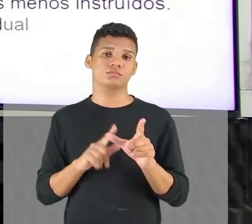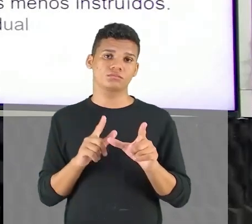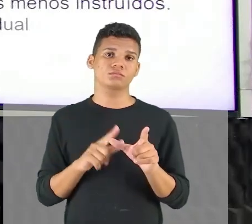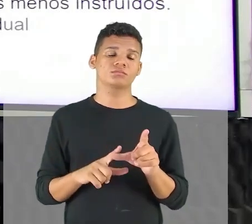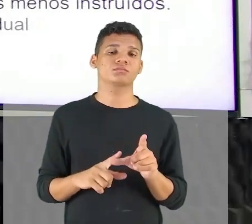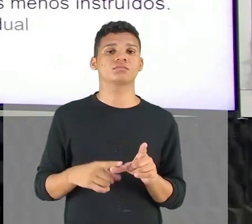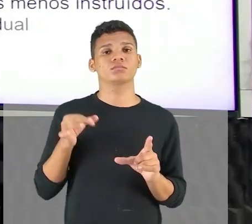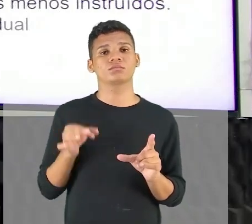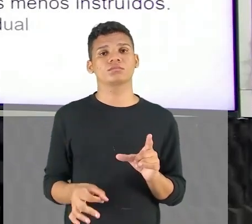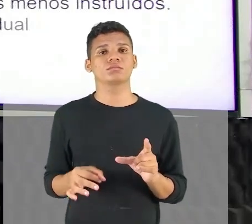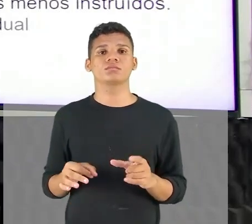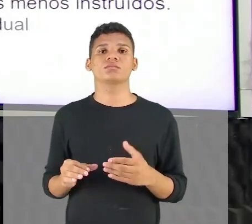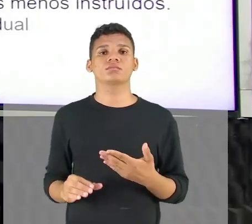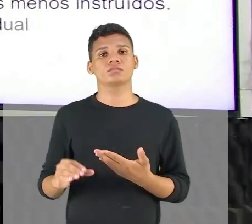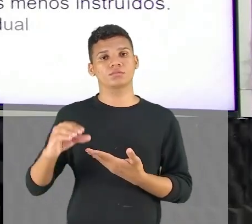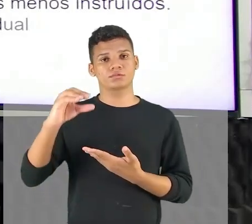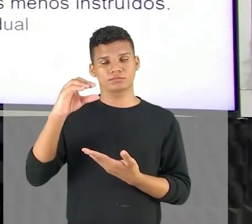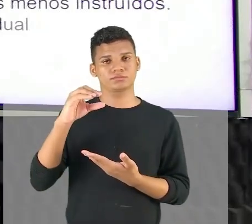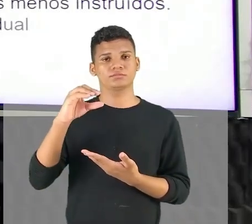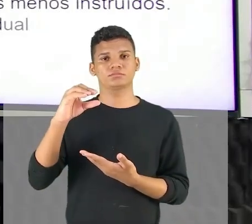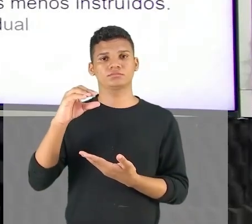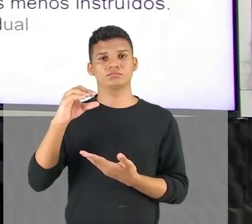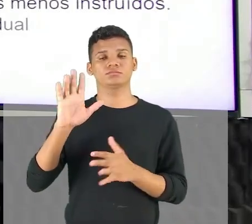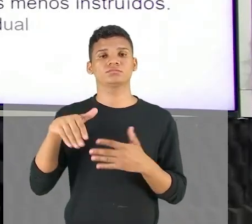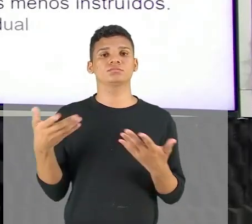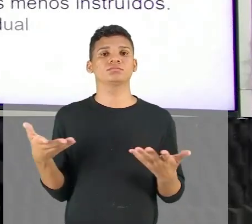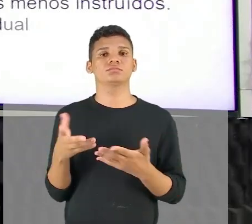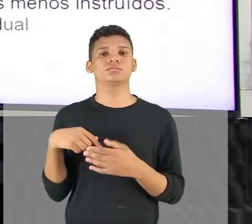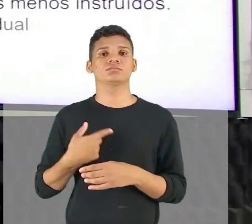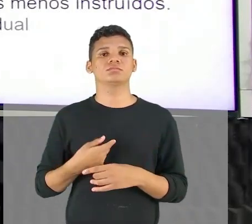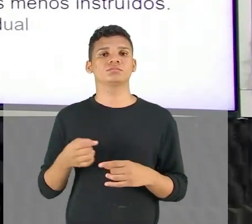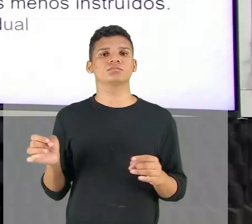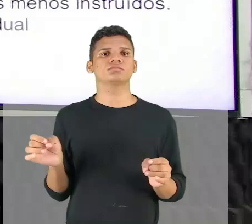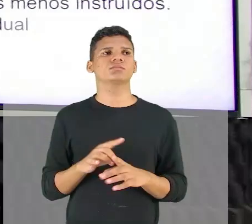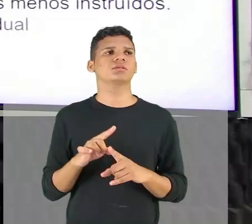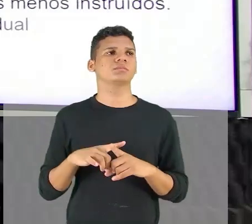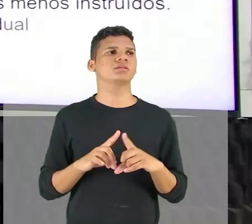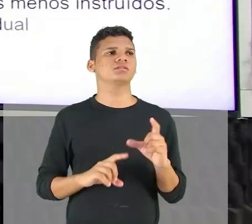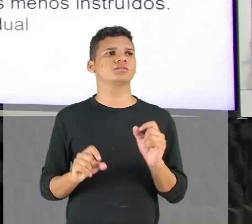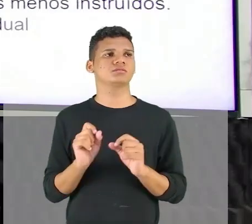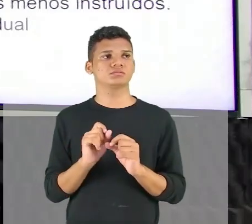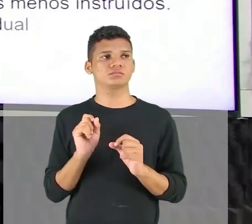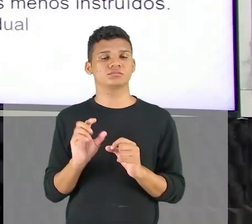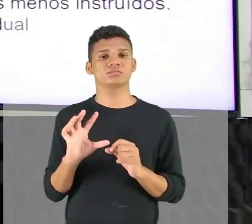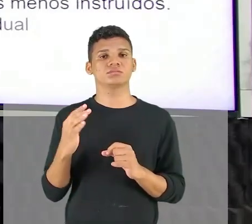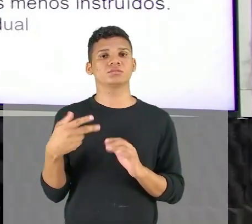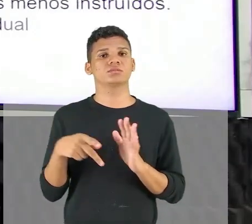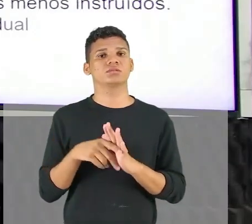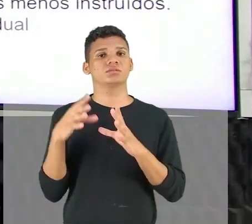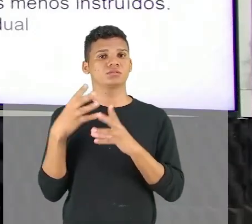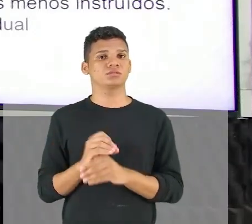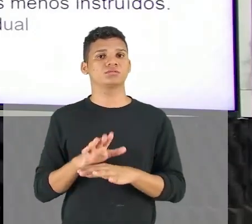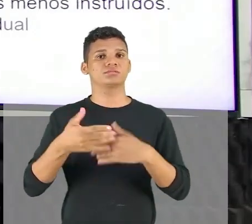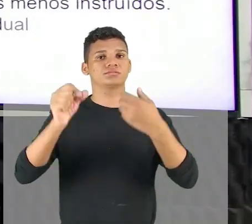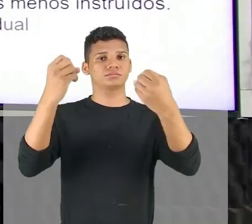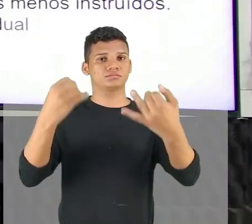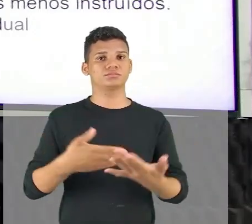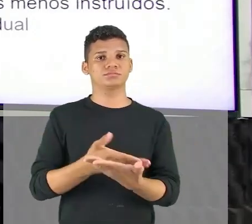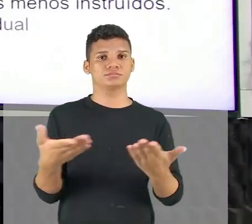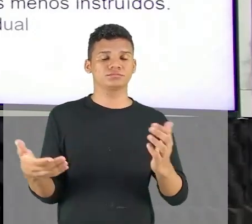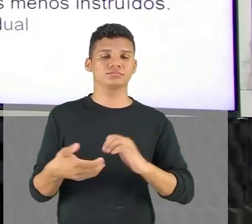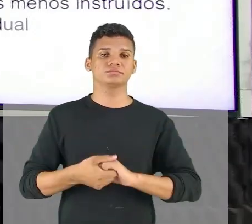das normas estabelecidas pela disciplina social. E para encerrar nossa aula, como é que o Foucault ele chega a essa conclusão? Vou explicar basicamente para